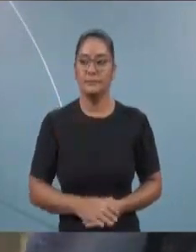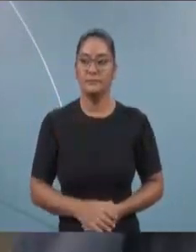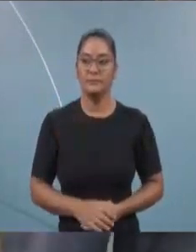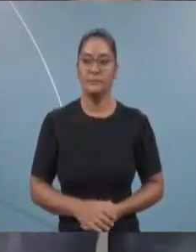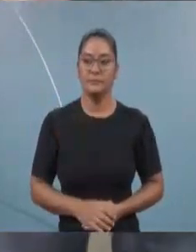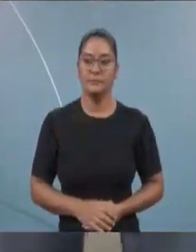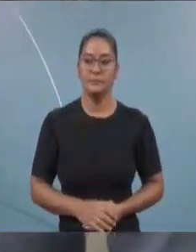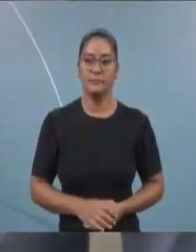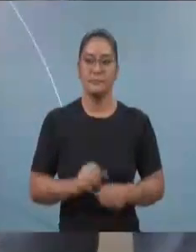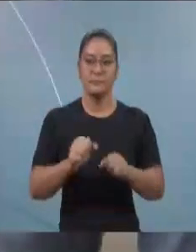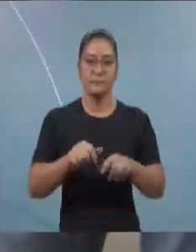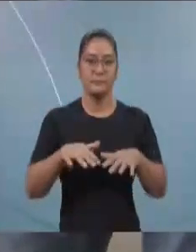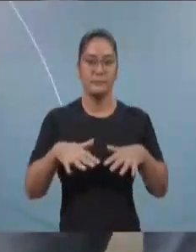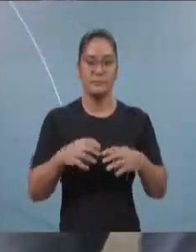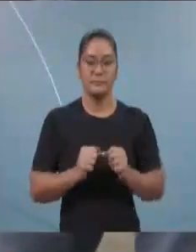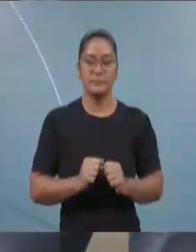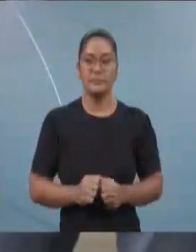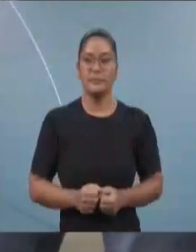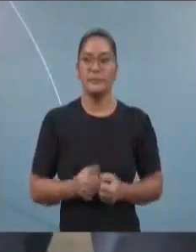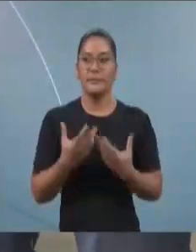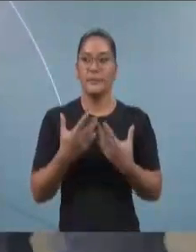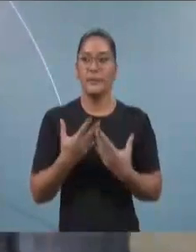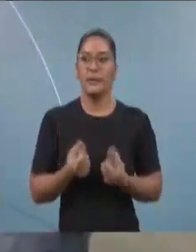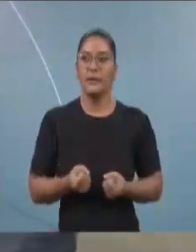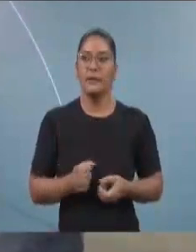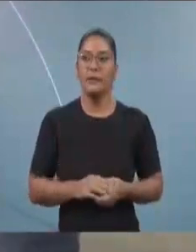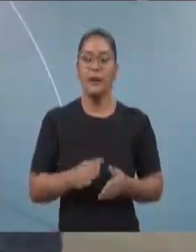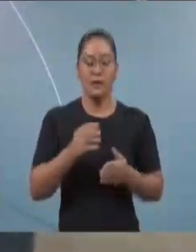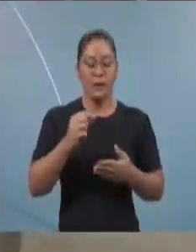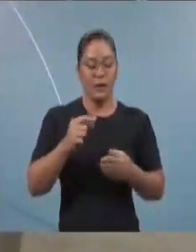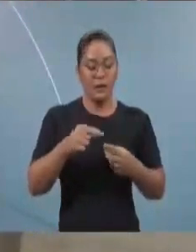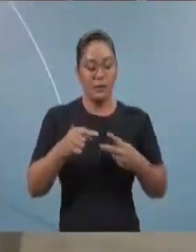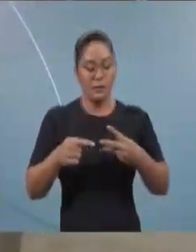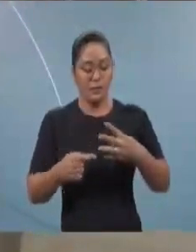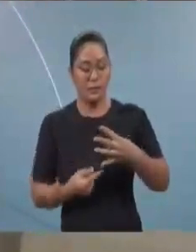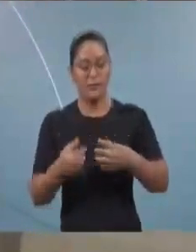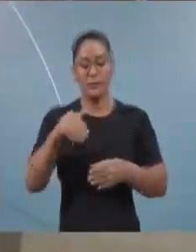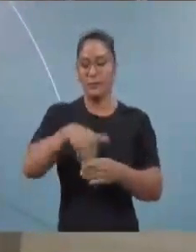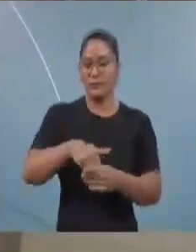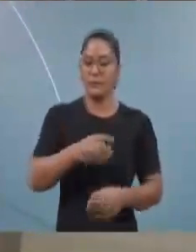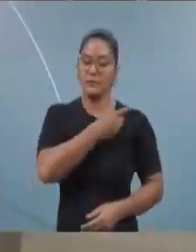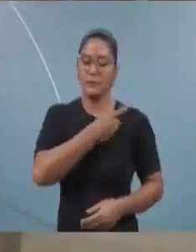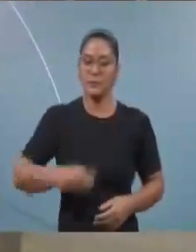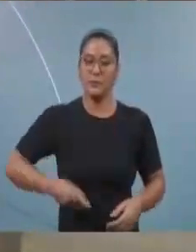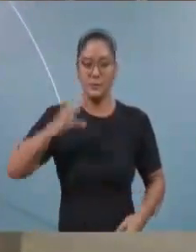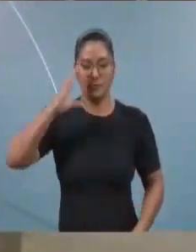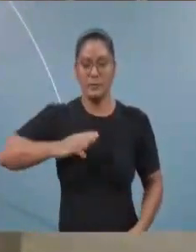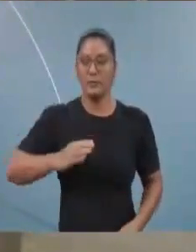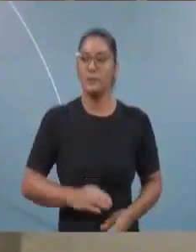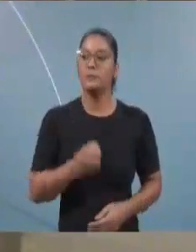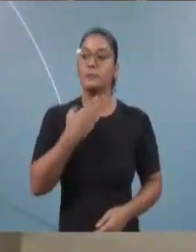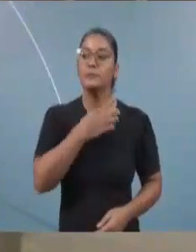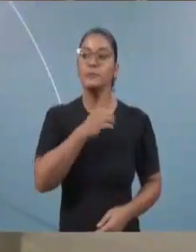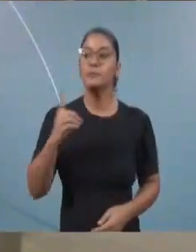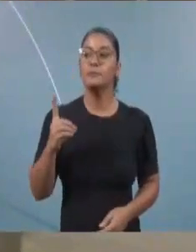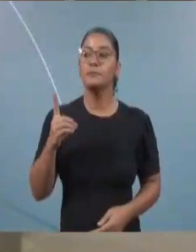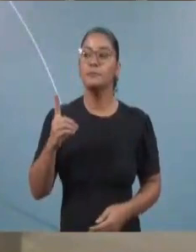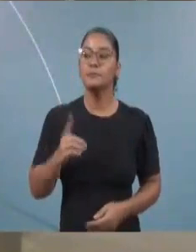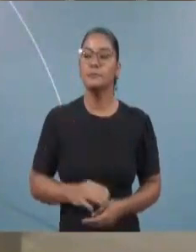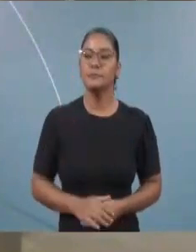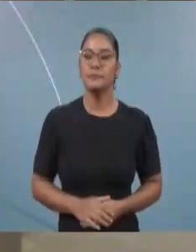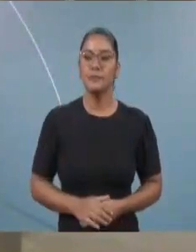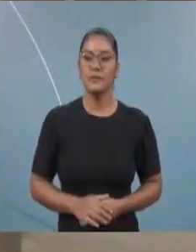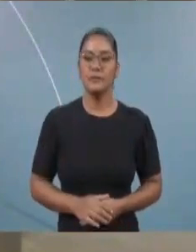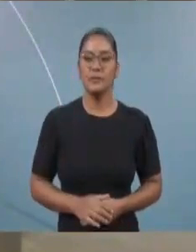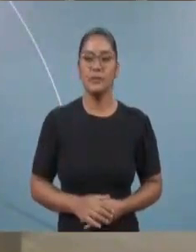se o plenário aprovar a gente D sequência nas votações com a palavra deputada Cristiana Dantas Bom dia bom dia a